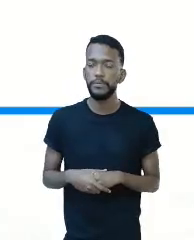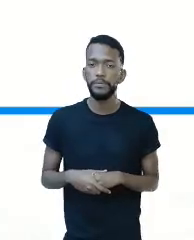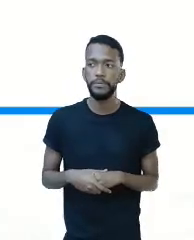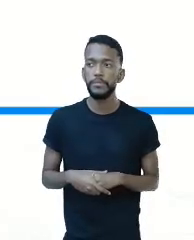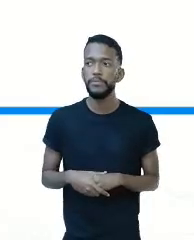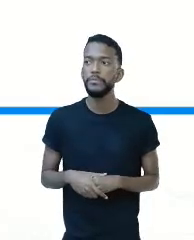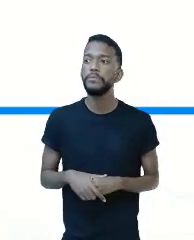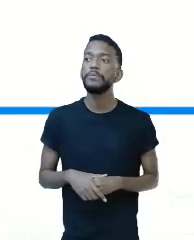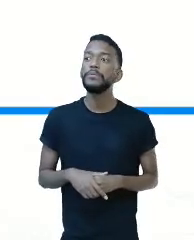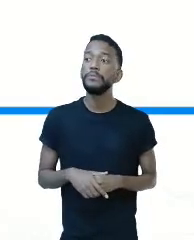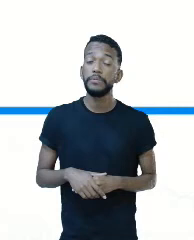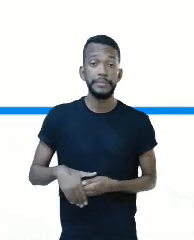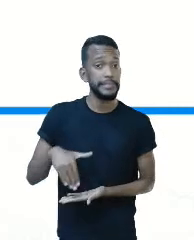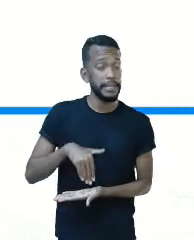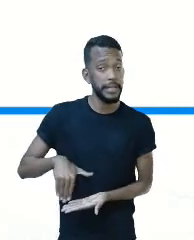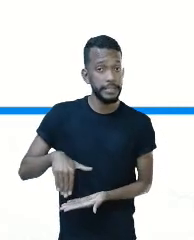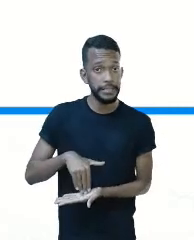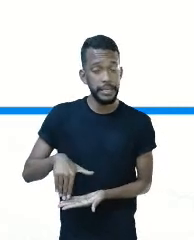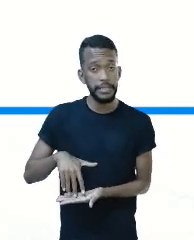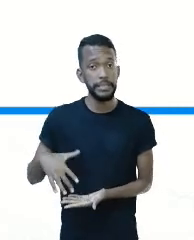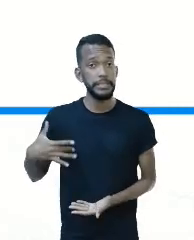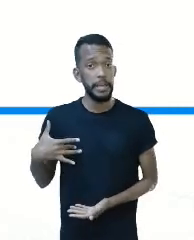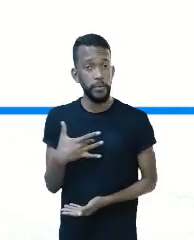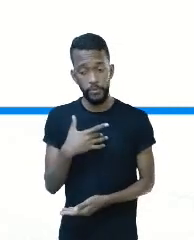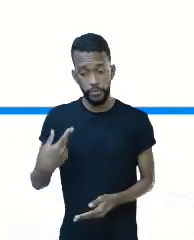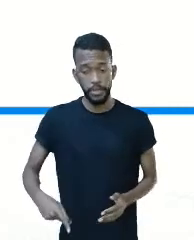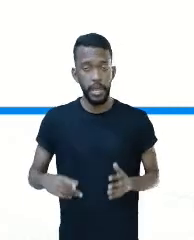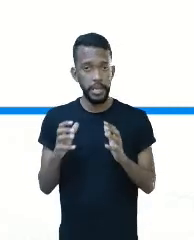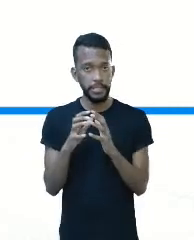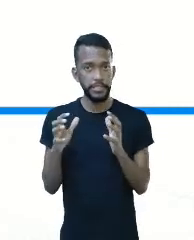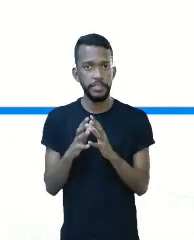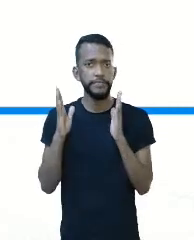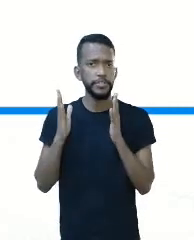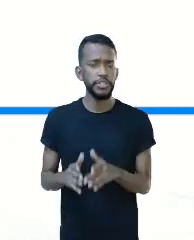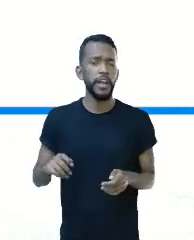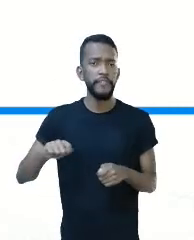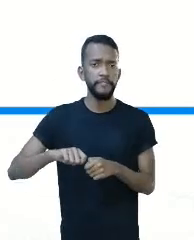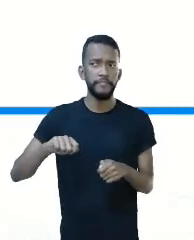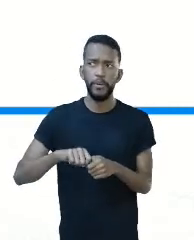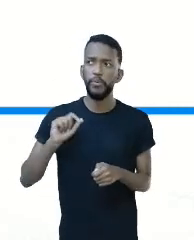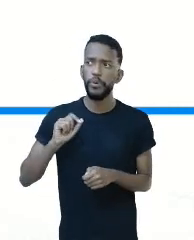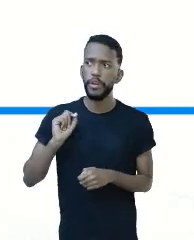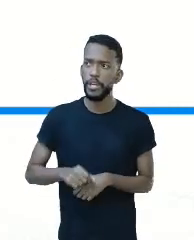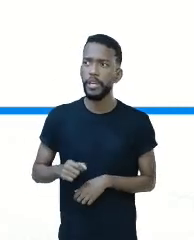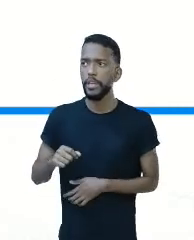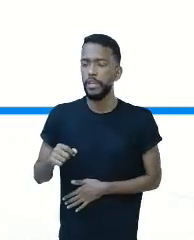a Secretaria de Saúde do Recife fez